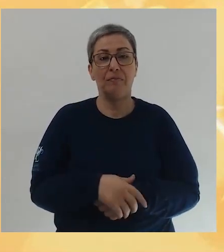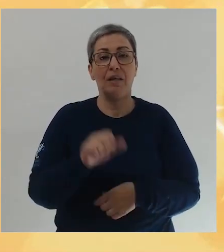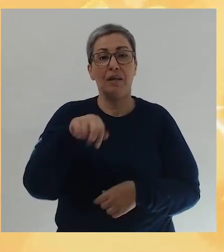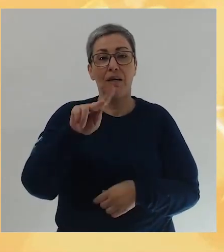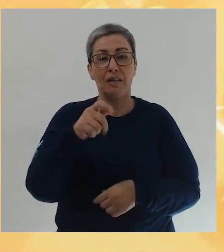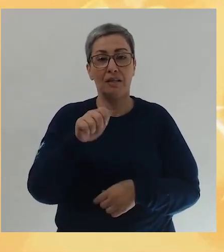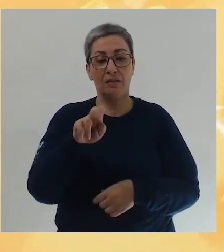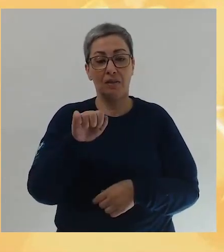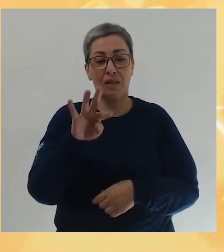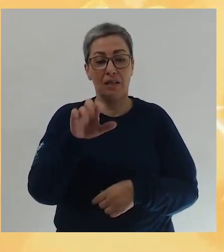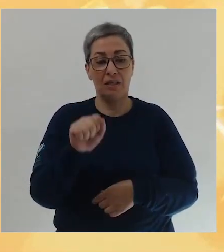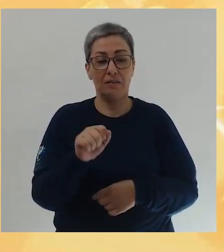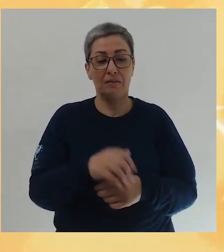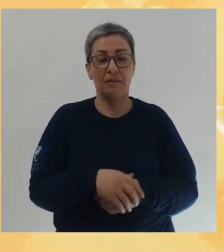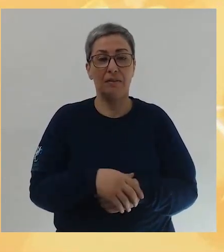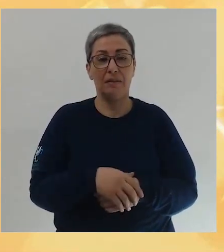ó.